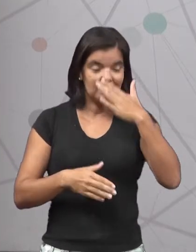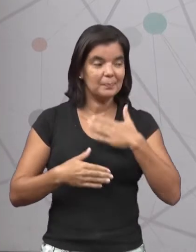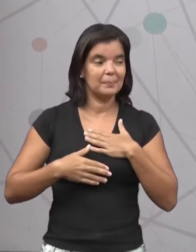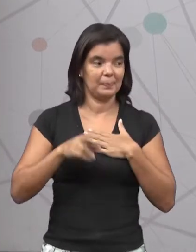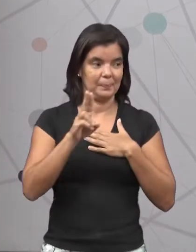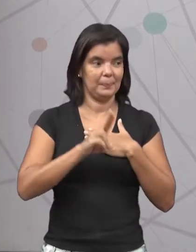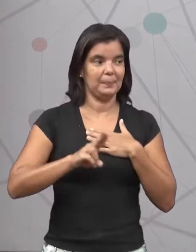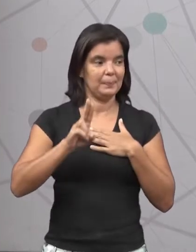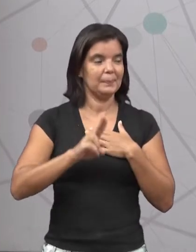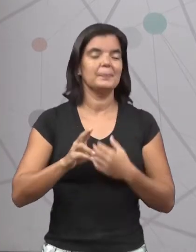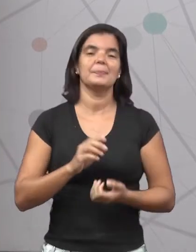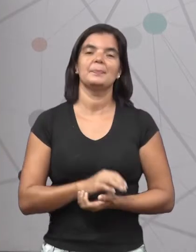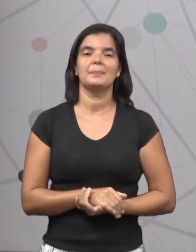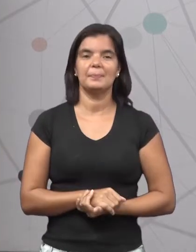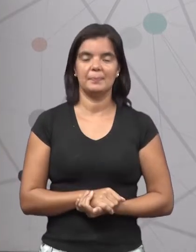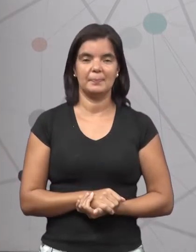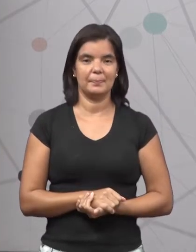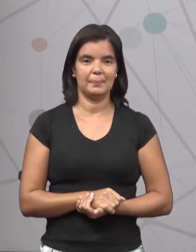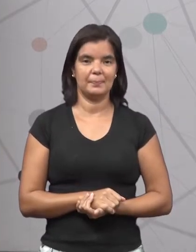do nosso corpo.